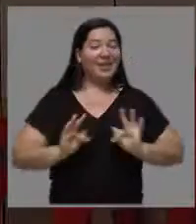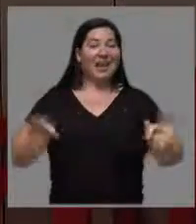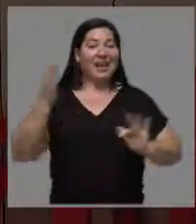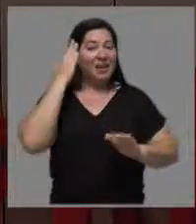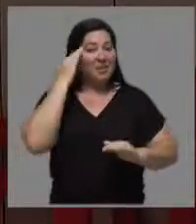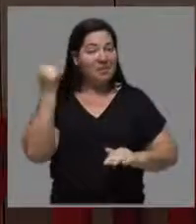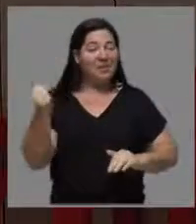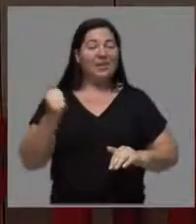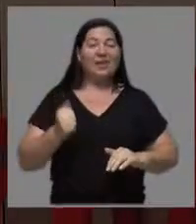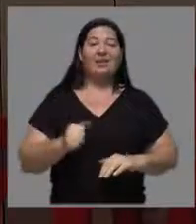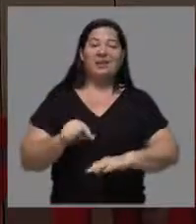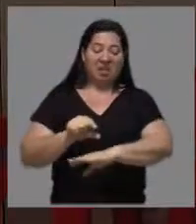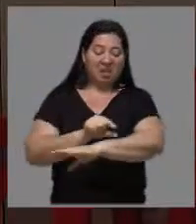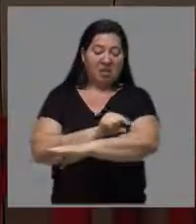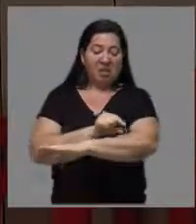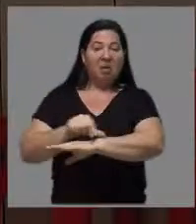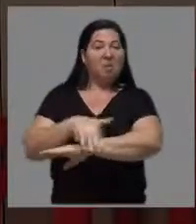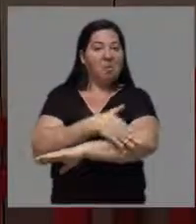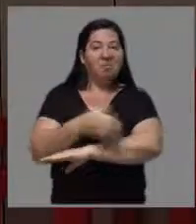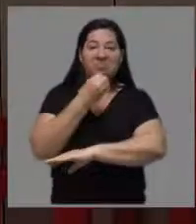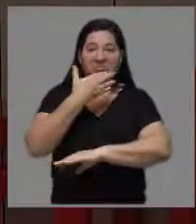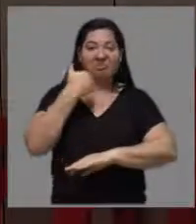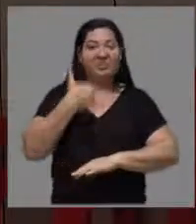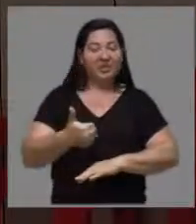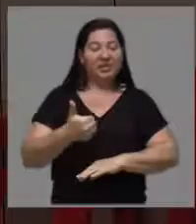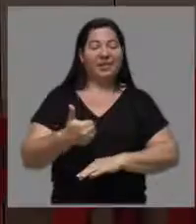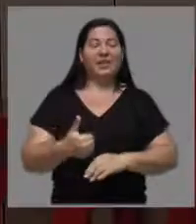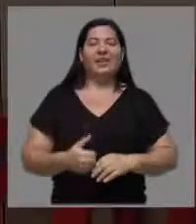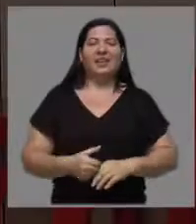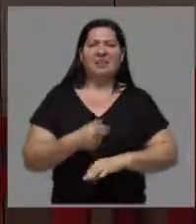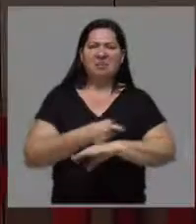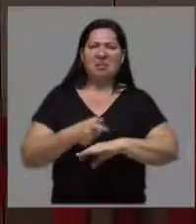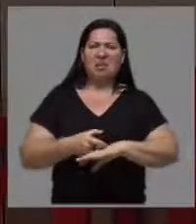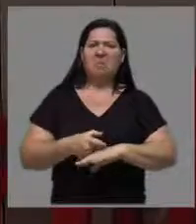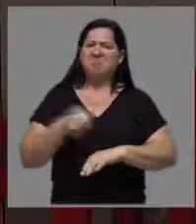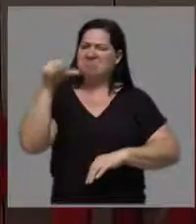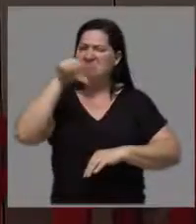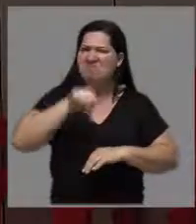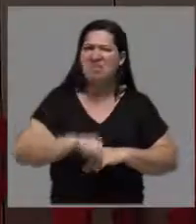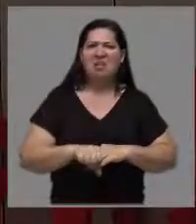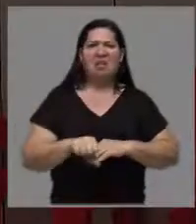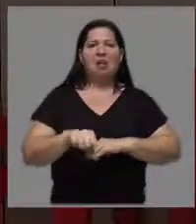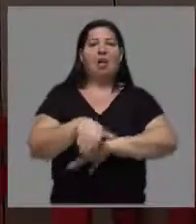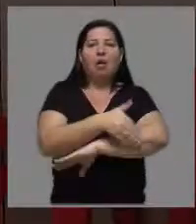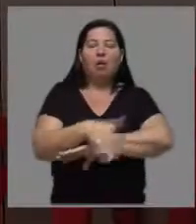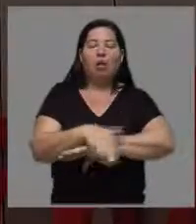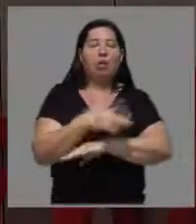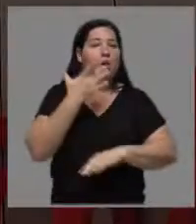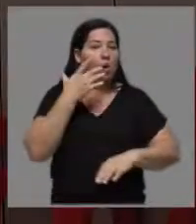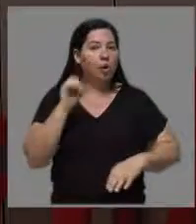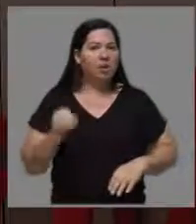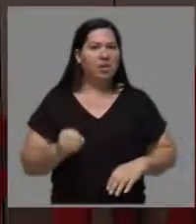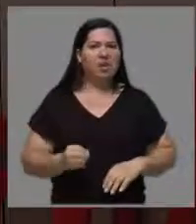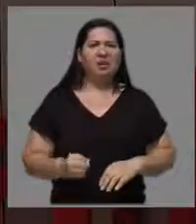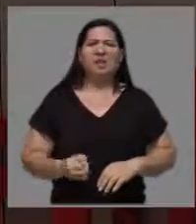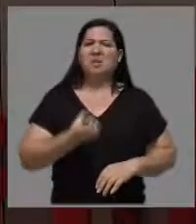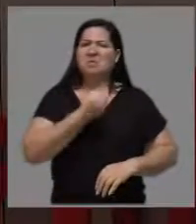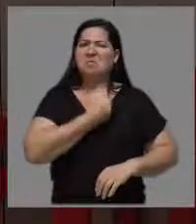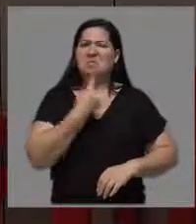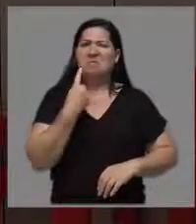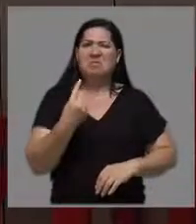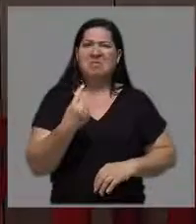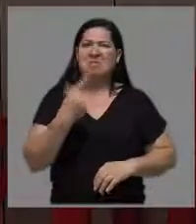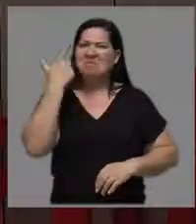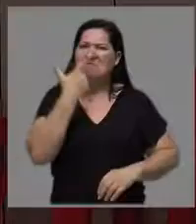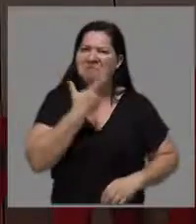nosso asfalto foi feito, né? Que estava demais mesmo. Era a pior rua daqui de Ourinhos. Eu acho que a minha rua era a número um, de